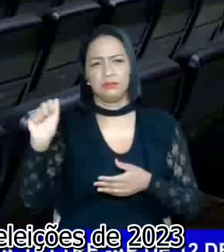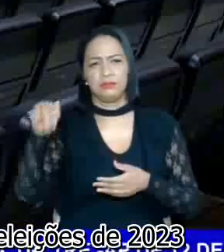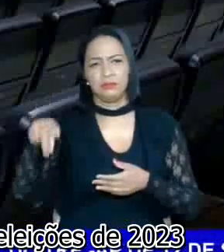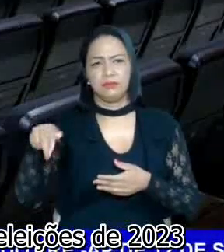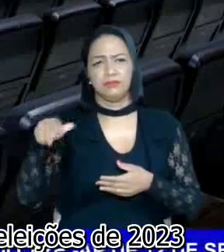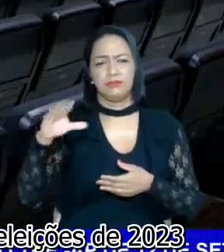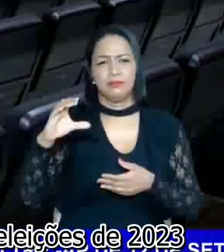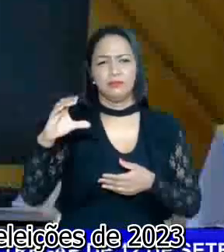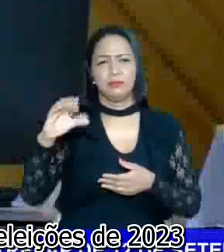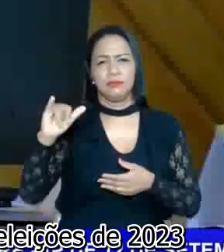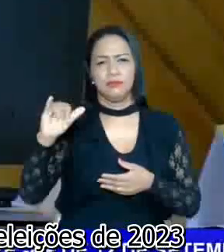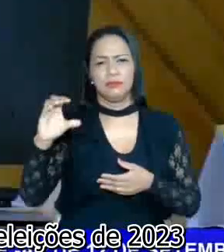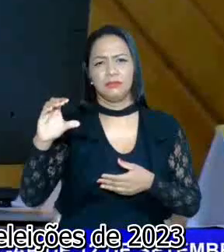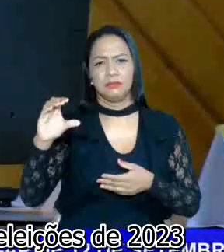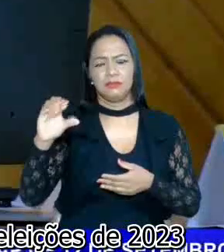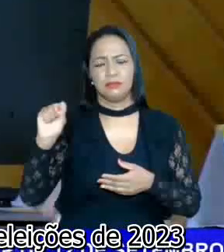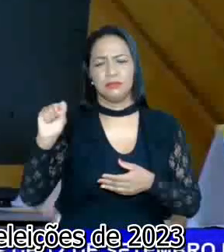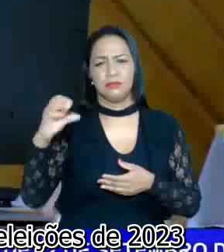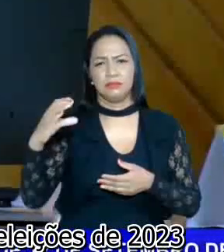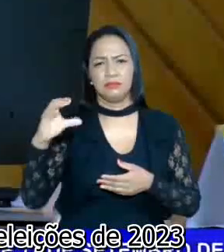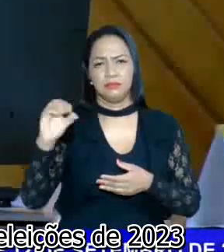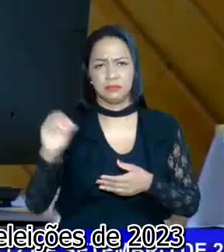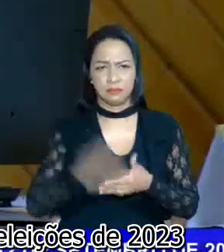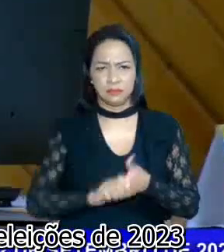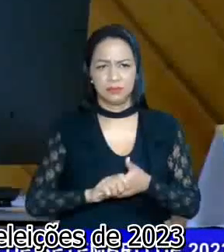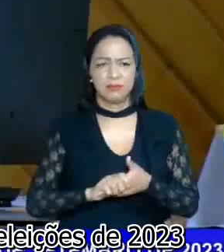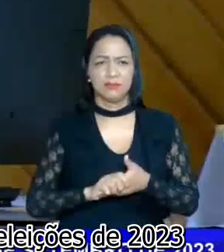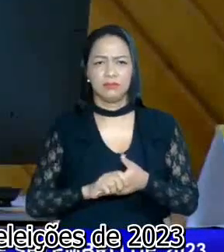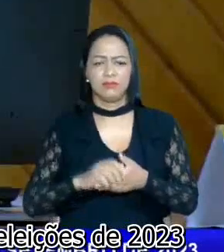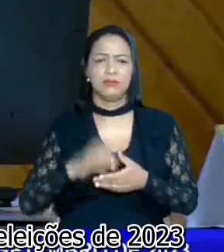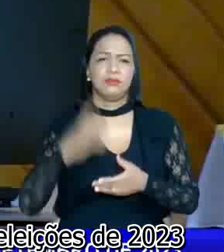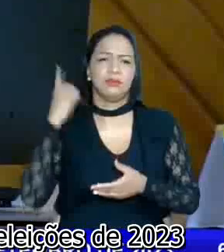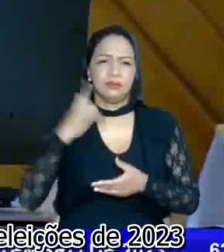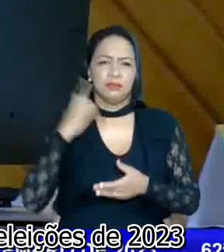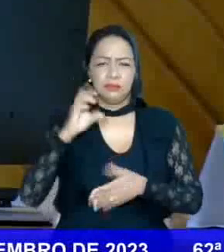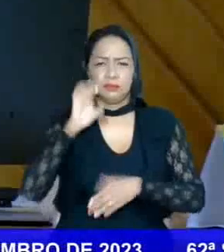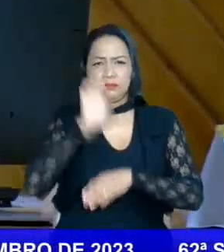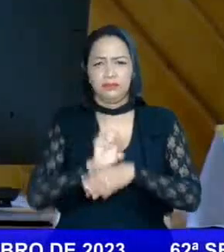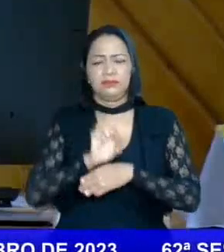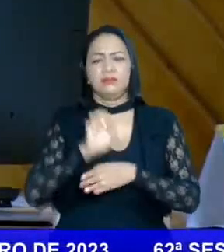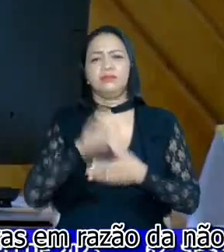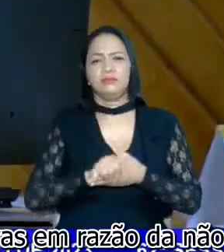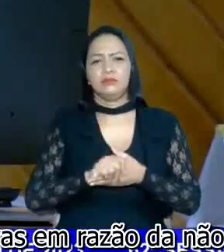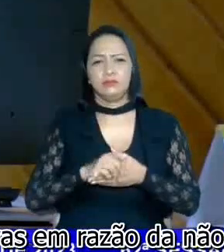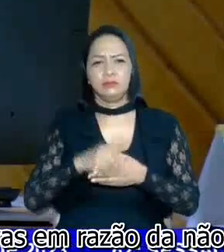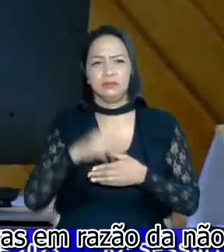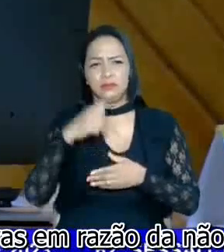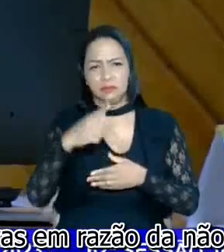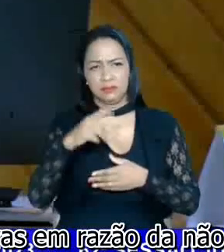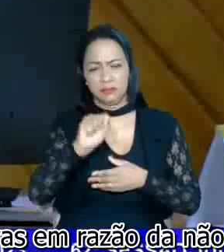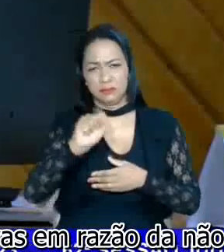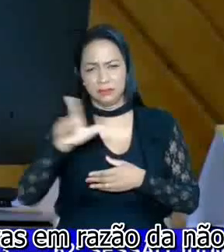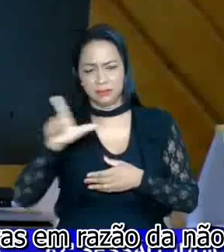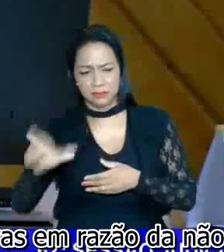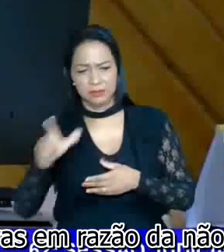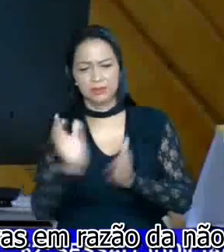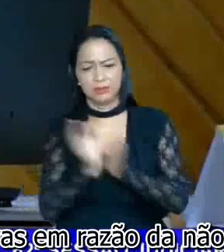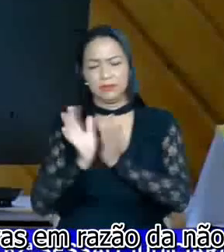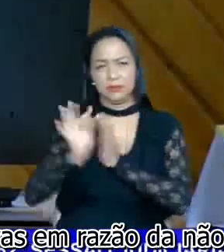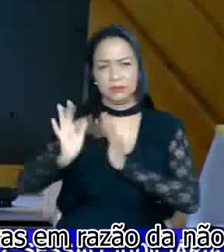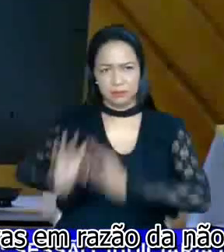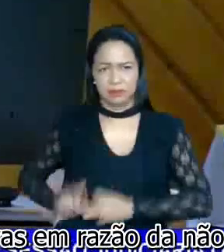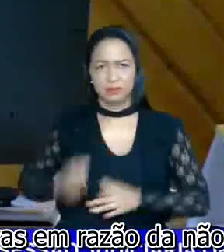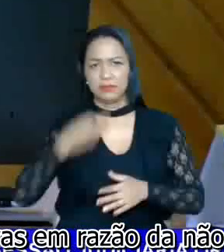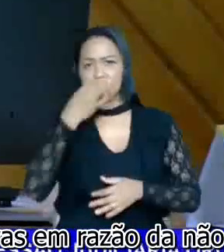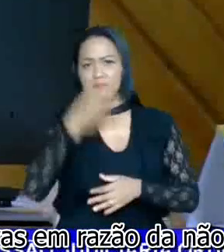Ele concorreu ao cargo de deputado estadual Na pelo tela, PSOL juíza nas eleições Paola de 2022. O NACEP, em parecer conclusivo,